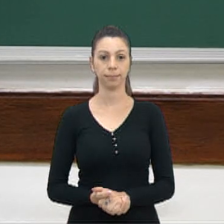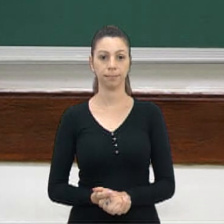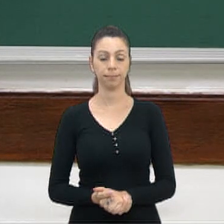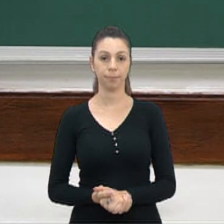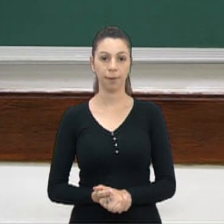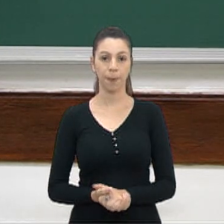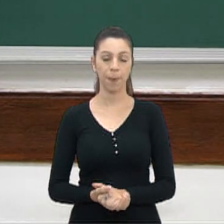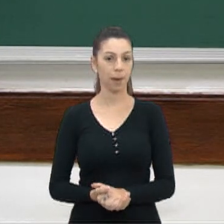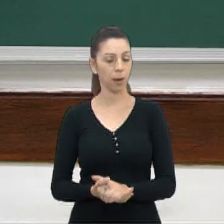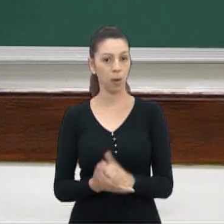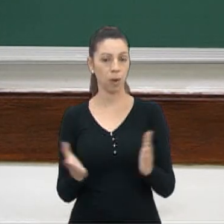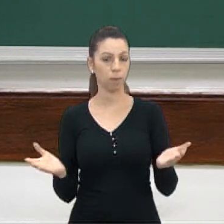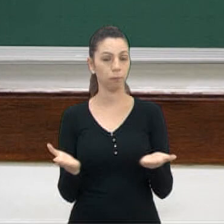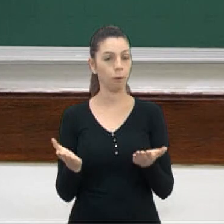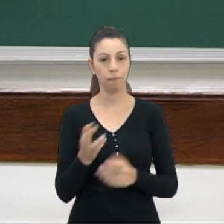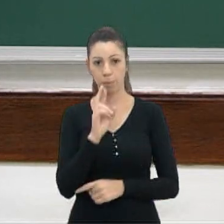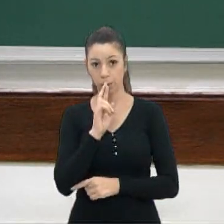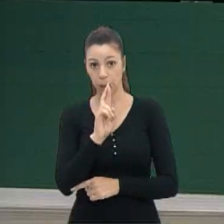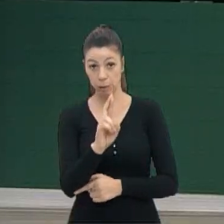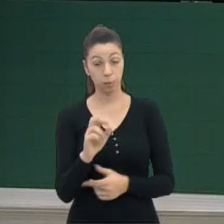Então, vamos corrigir esta questão?